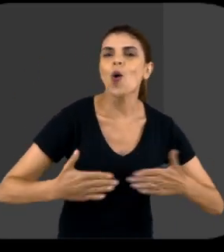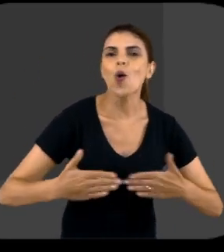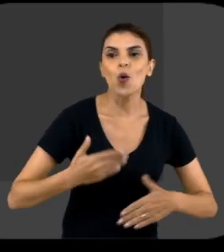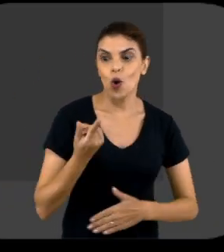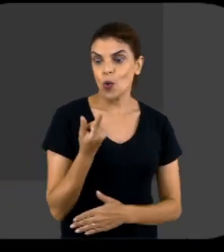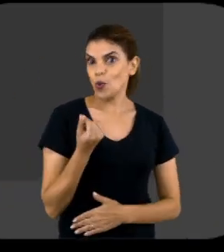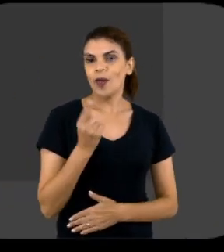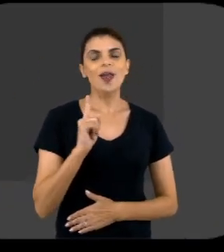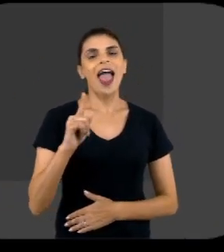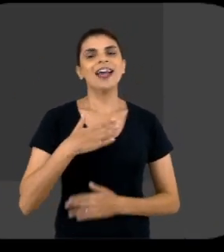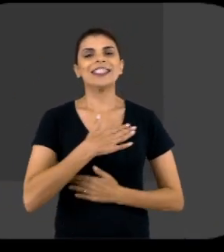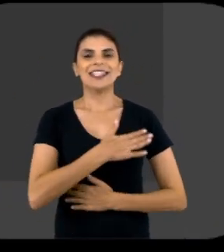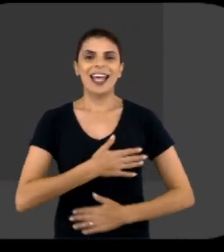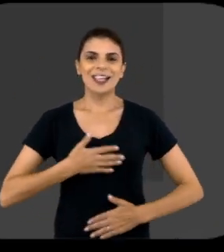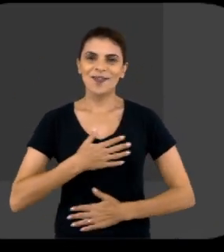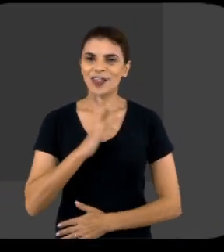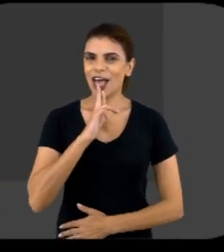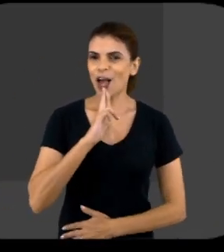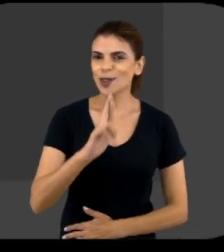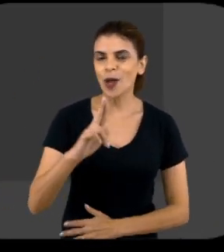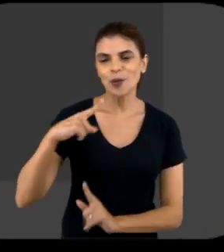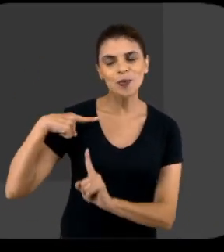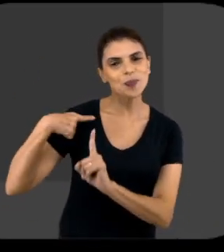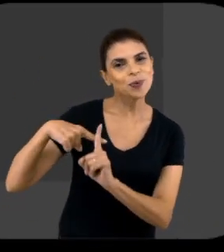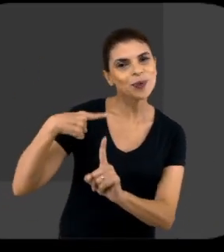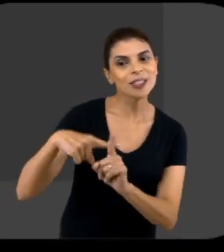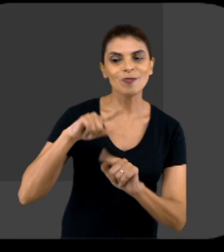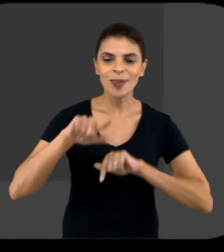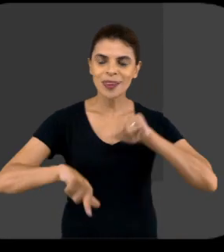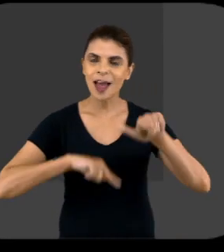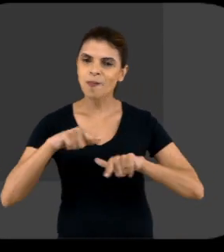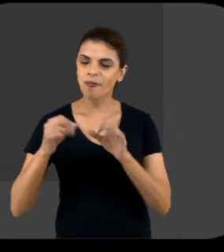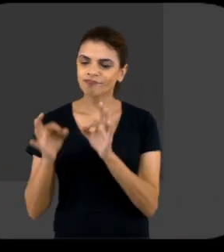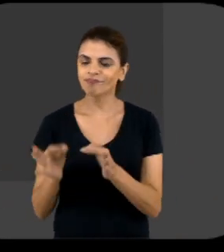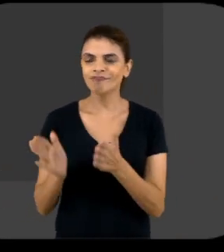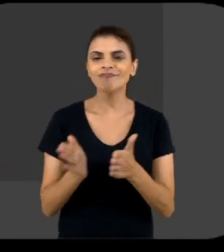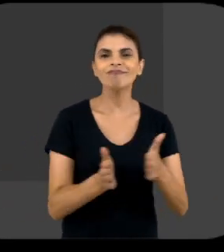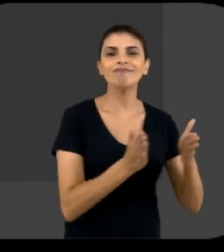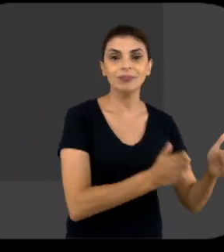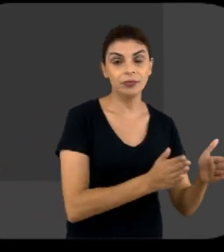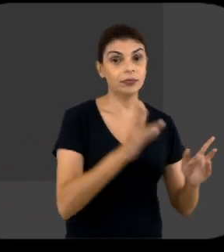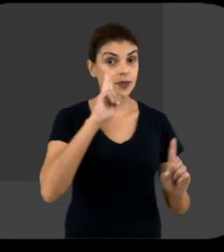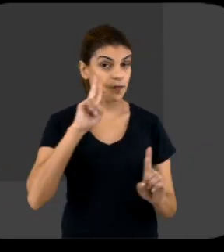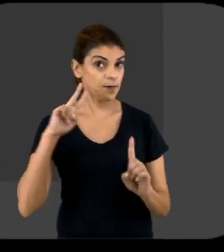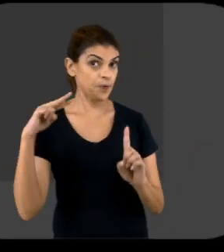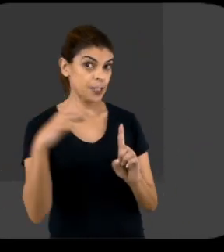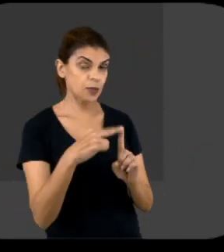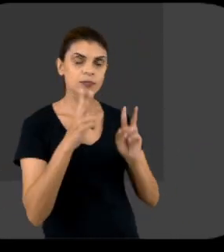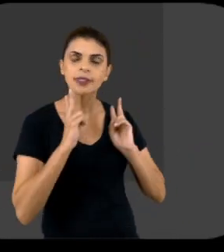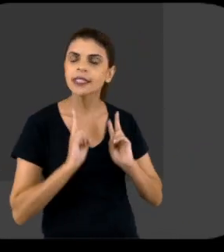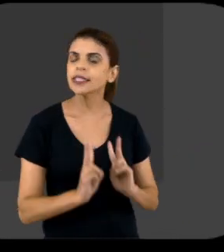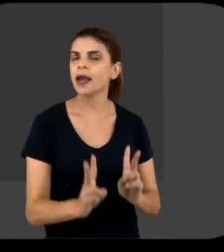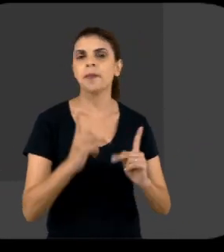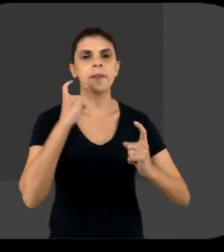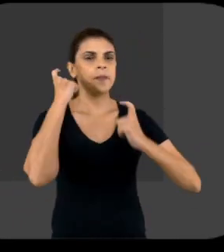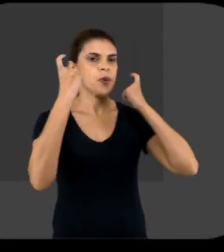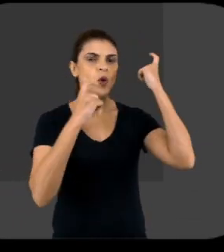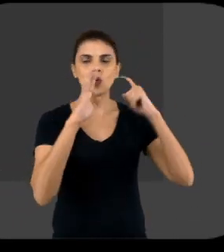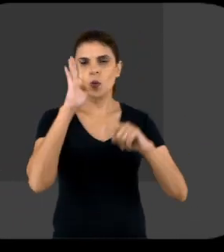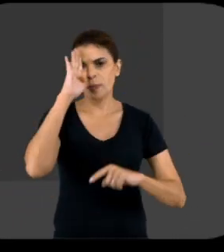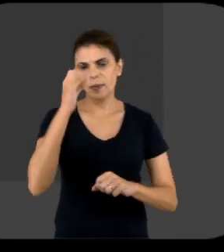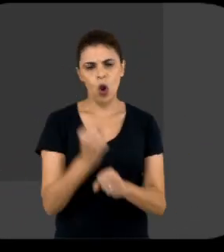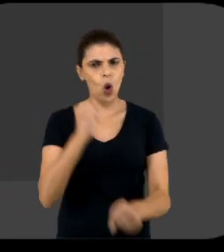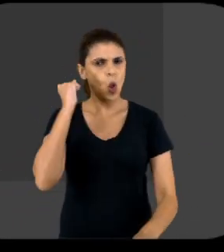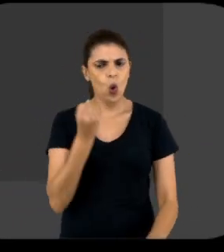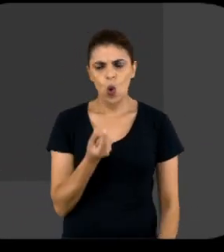estamos satisfeitos com o resultado daquele trabalho. Então, na nossa visão, a empresa pública tem lucro, e o